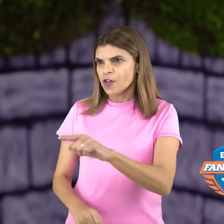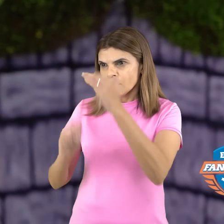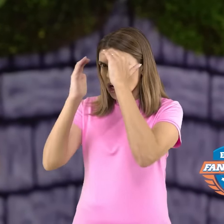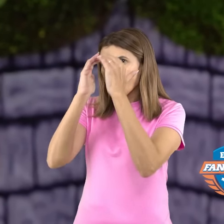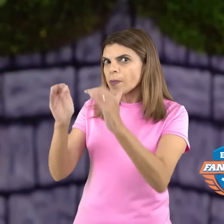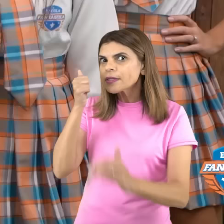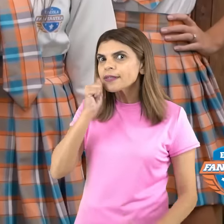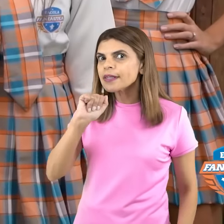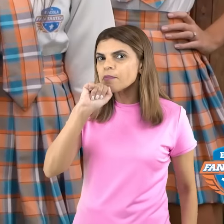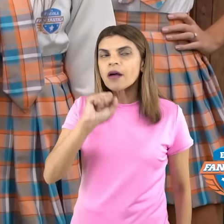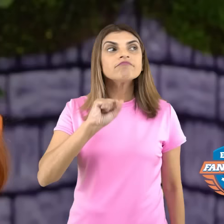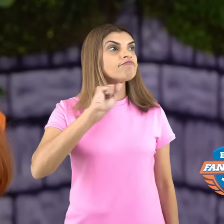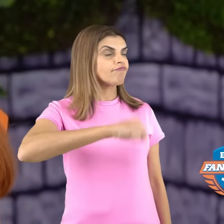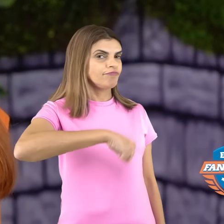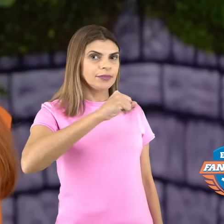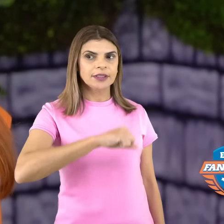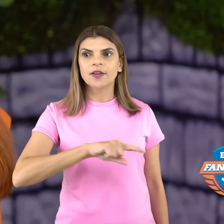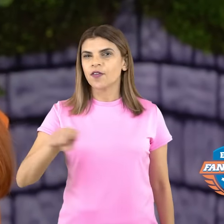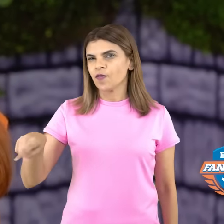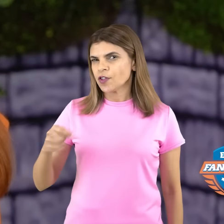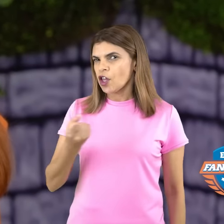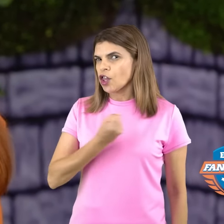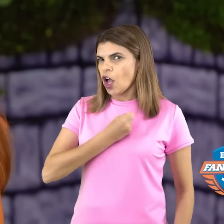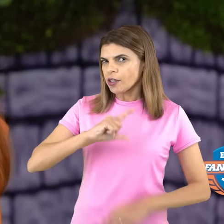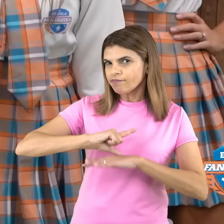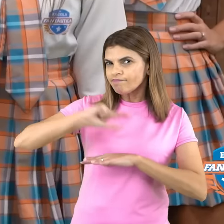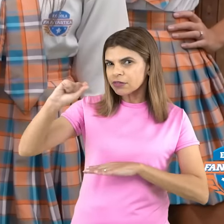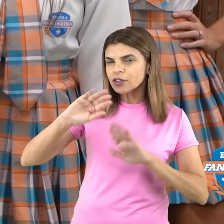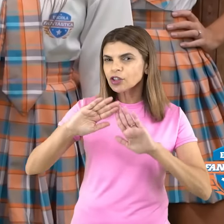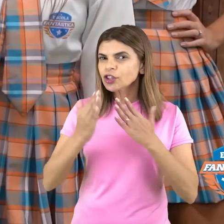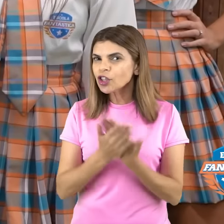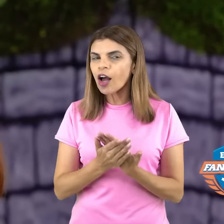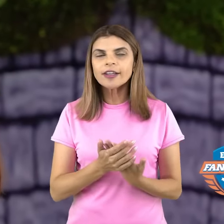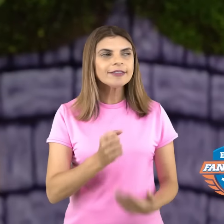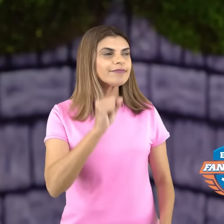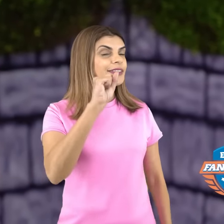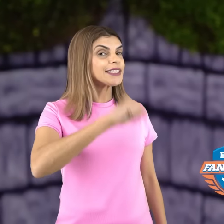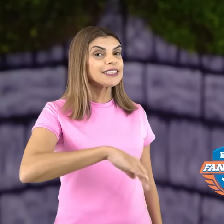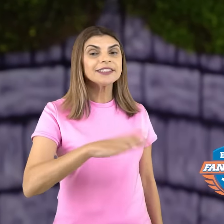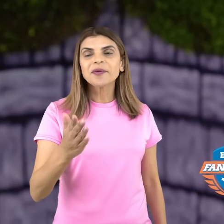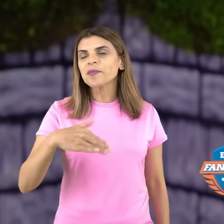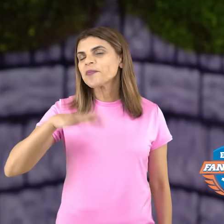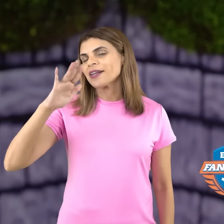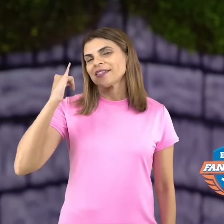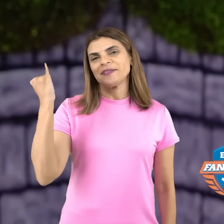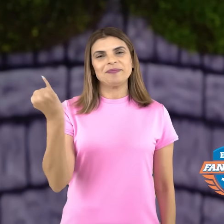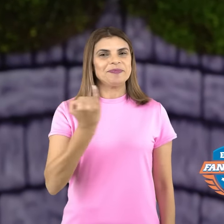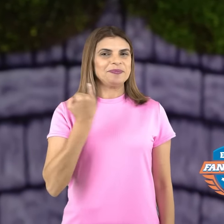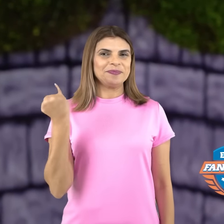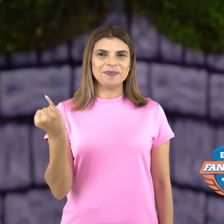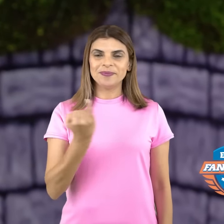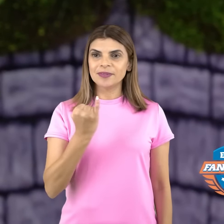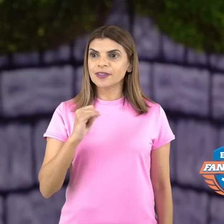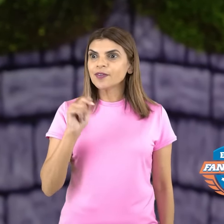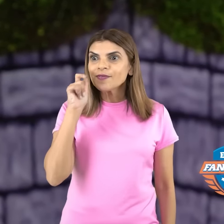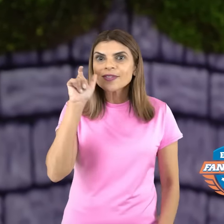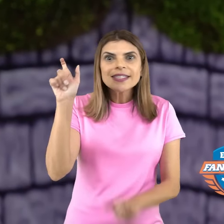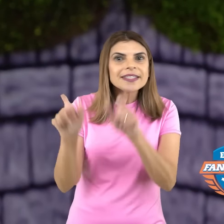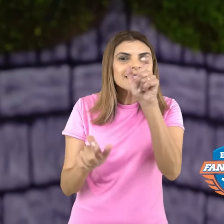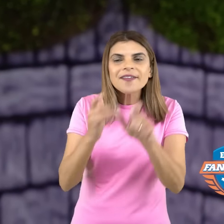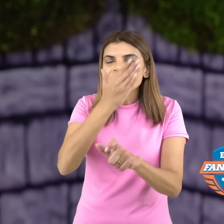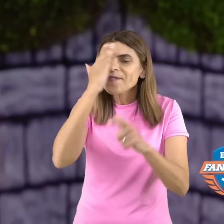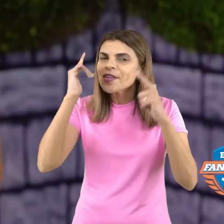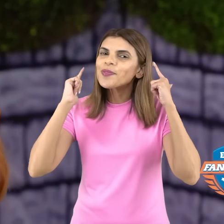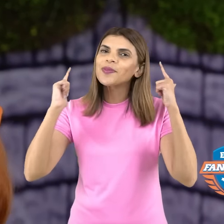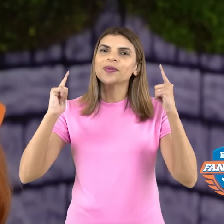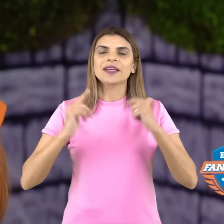obedecem à mãe de vocês? Sim! Vocês dão notas boas na escola? Sim! Isso já é mais do que suficiente. Vocês são grandes